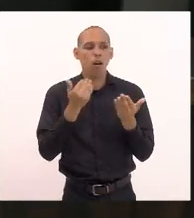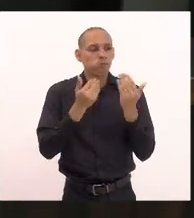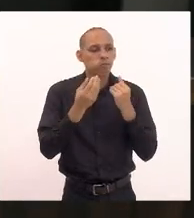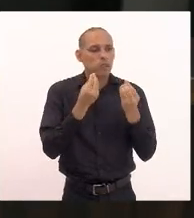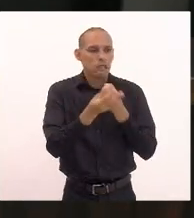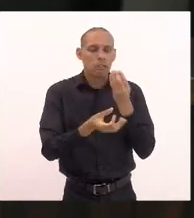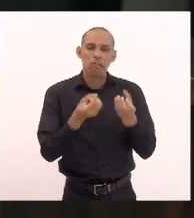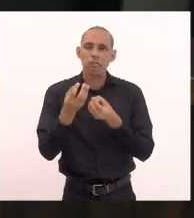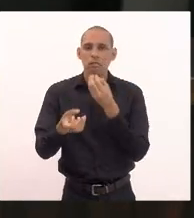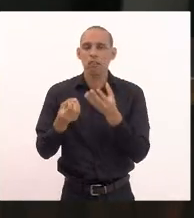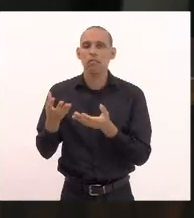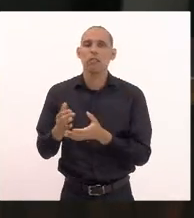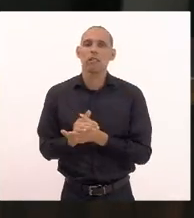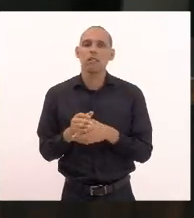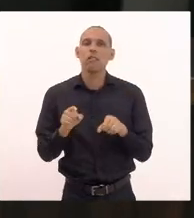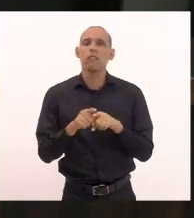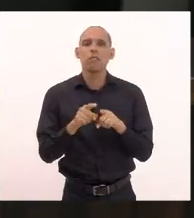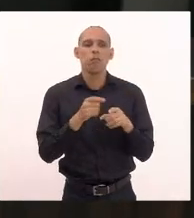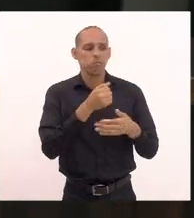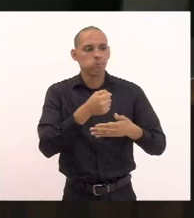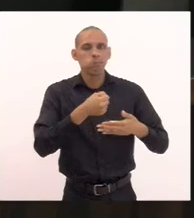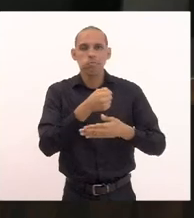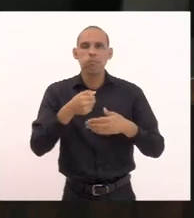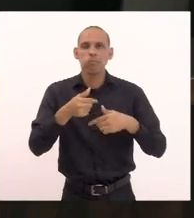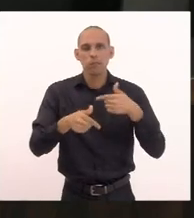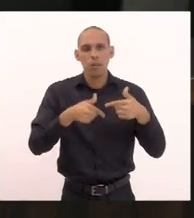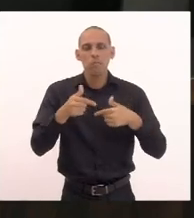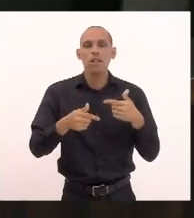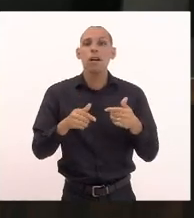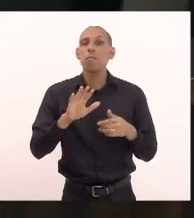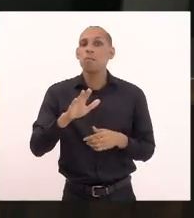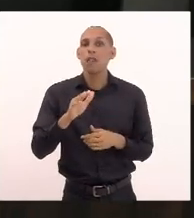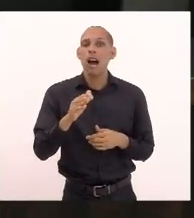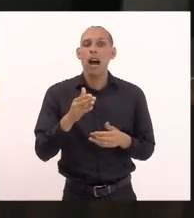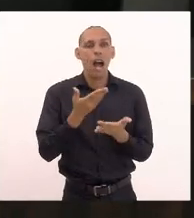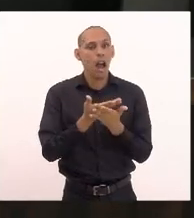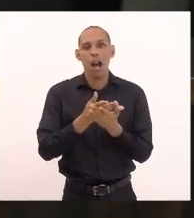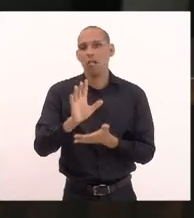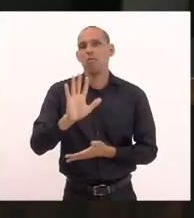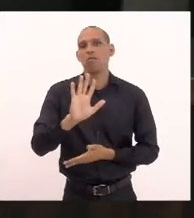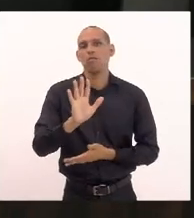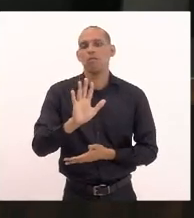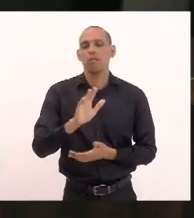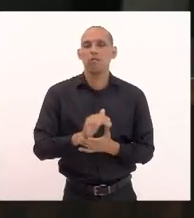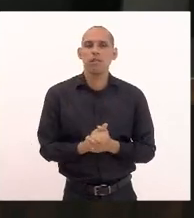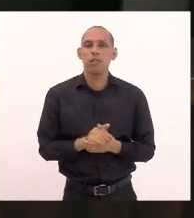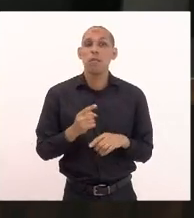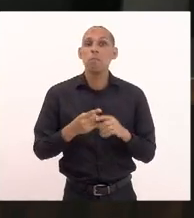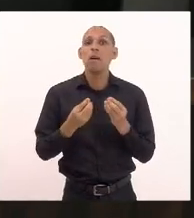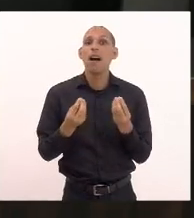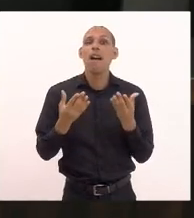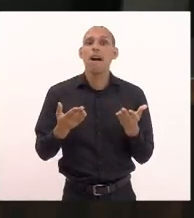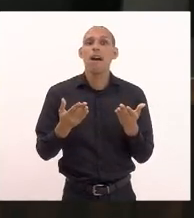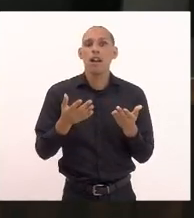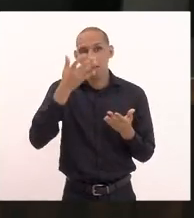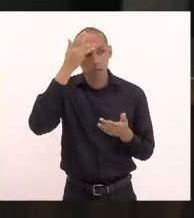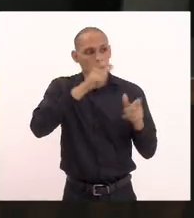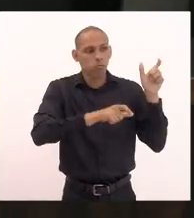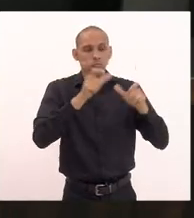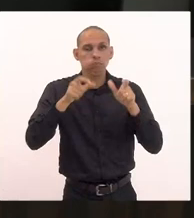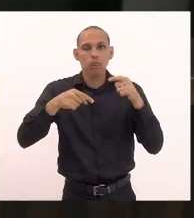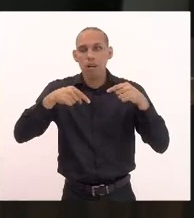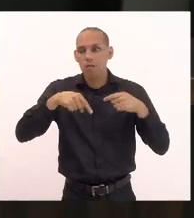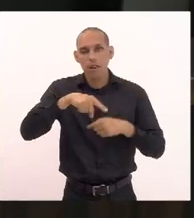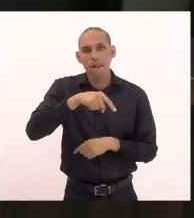fazendo a merenda, sem a aula, porque os moradores no entorno podem socorrer